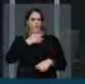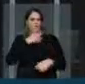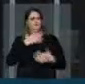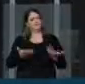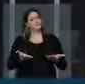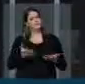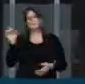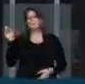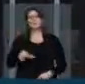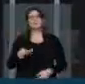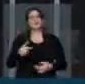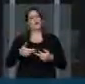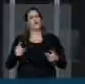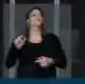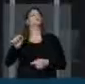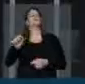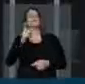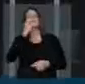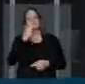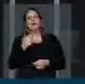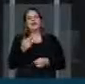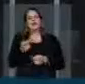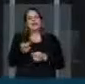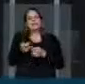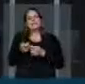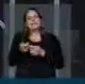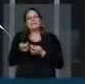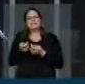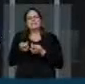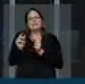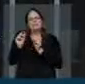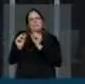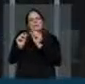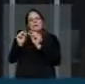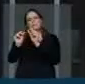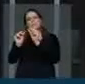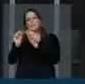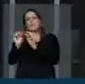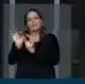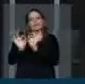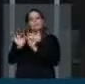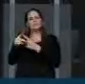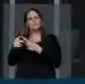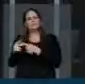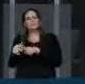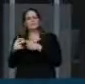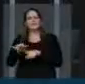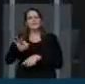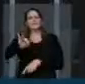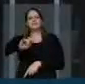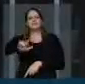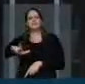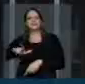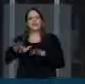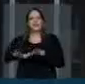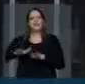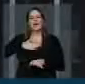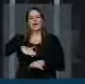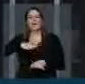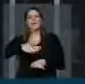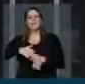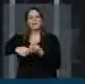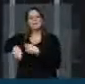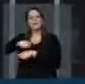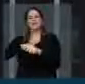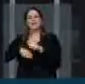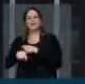ficar espremendo ajuste fiscal para lá, ajuste fiscal para cá, acalmando o mercado ali,